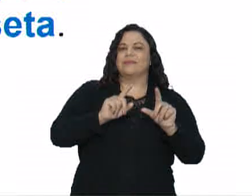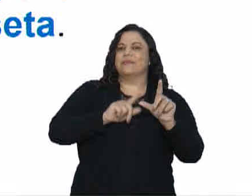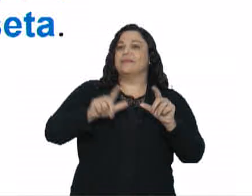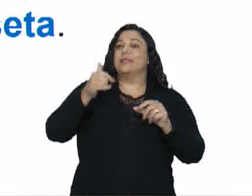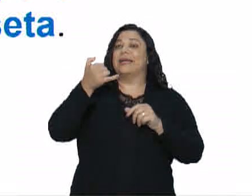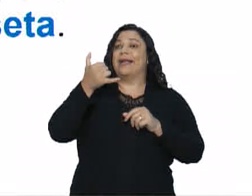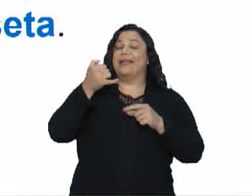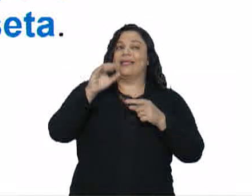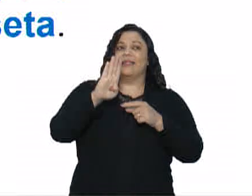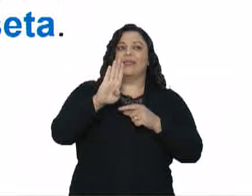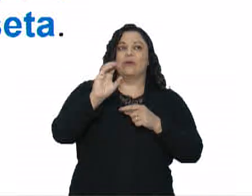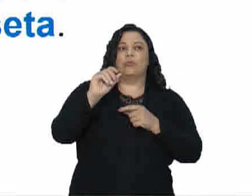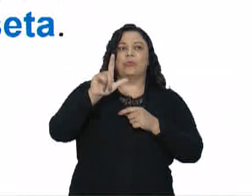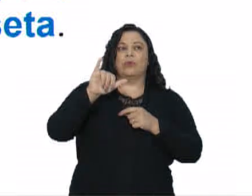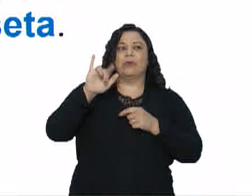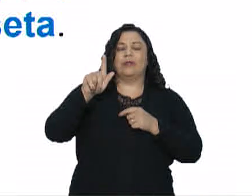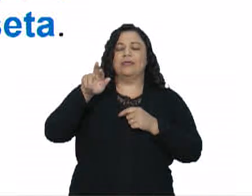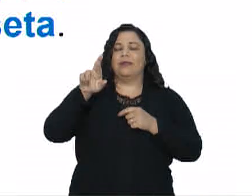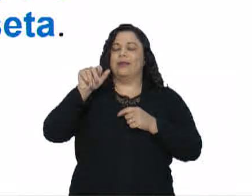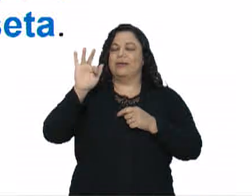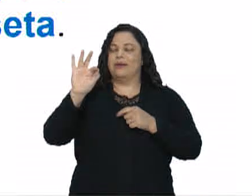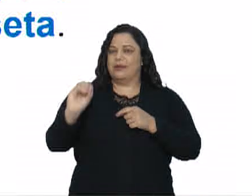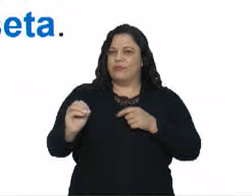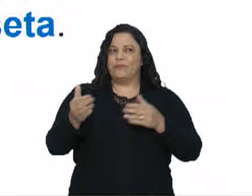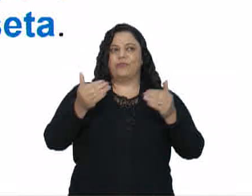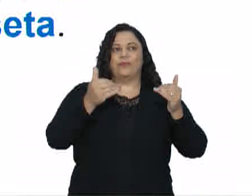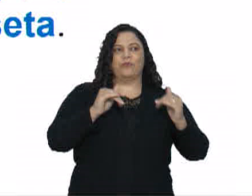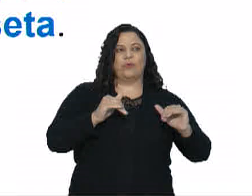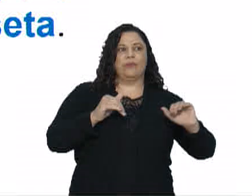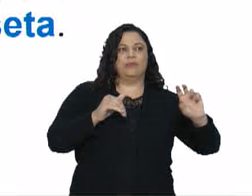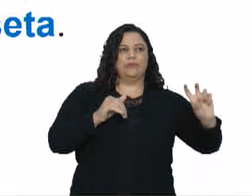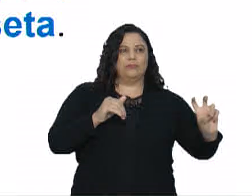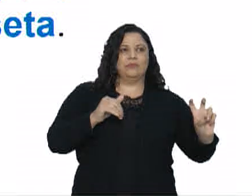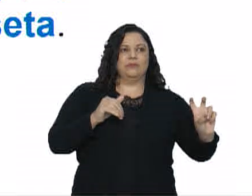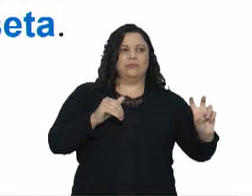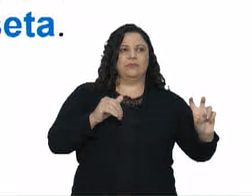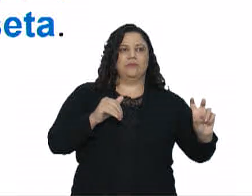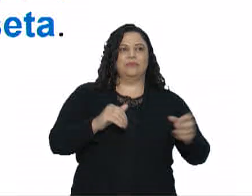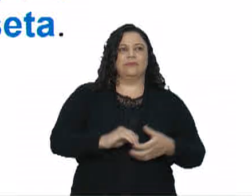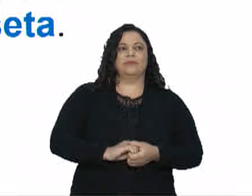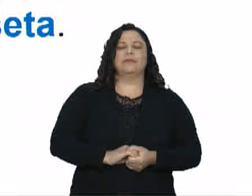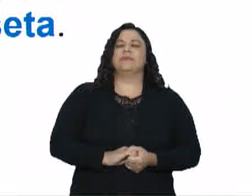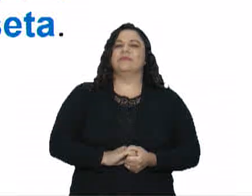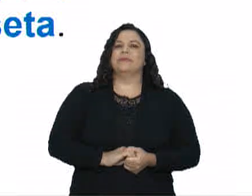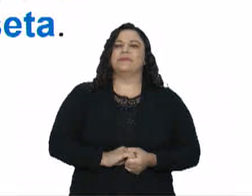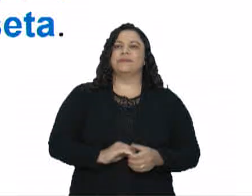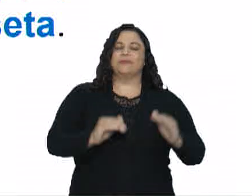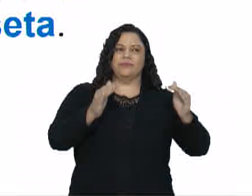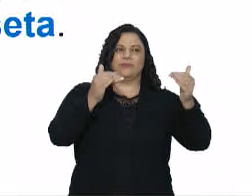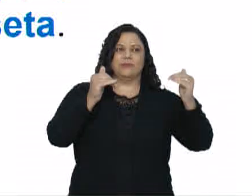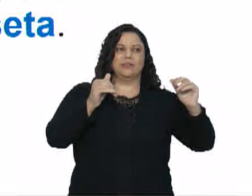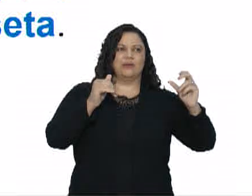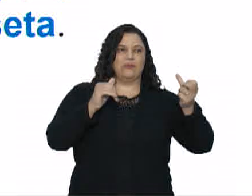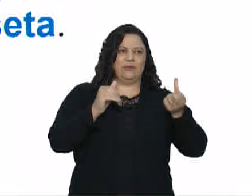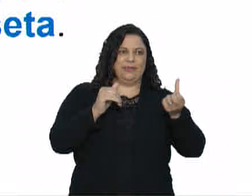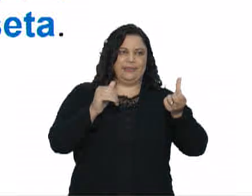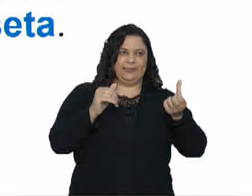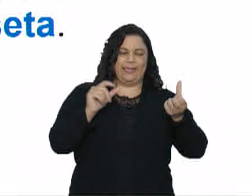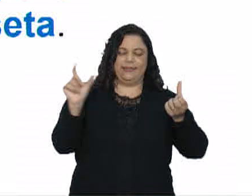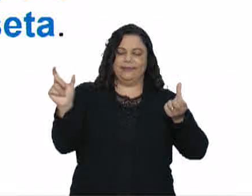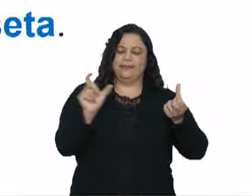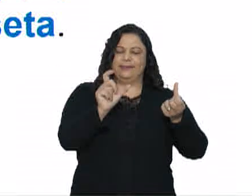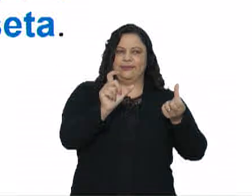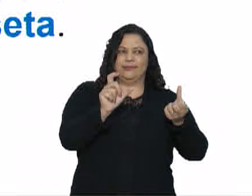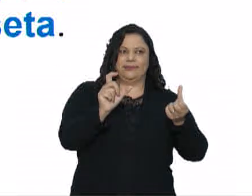Cinco. Passado manhã, vosotros llevaréis camiseta. E seis. Mañana ellas comprarán